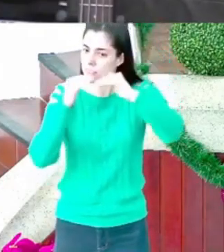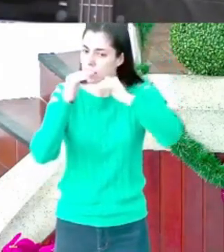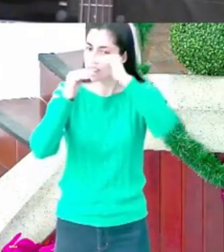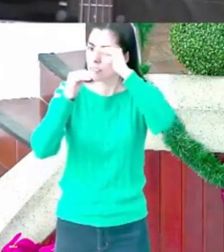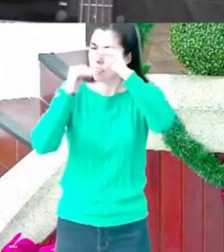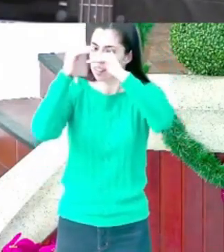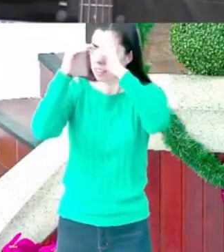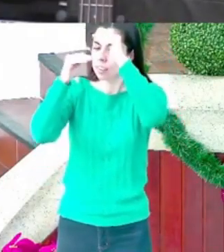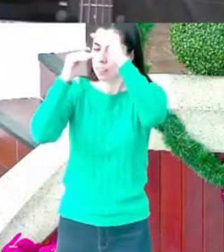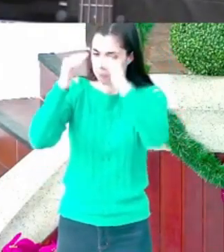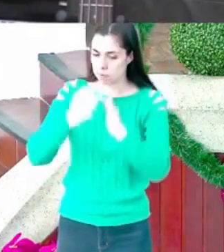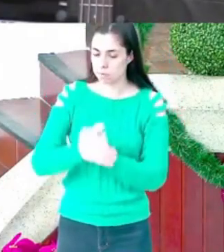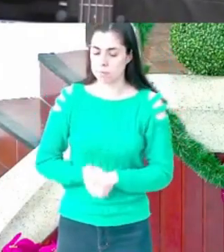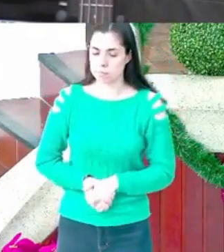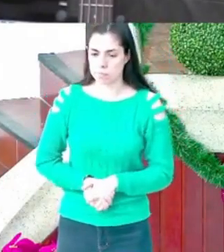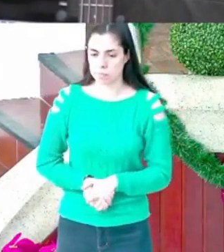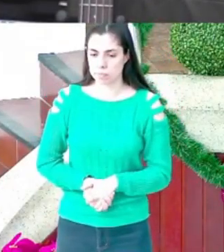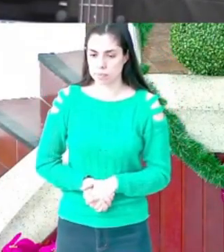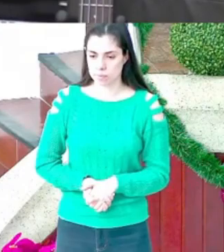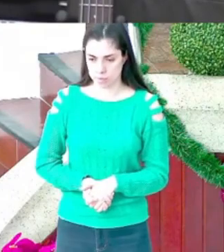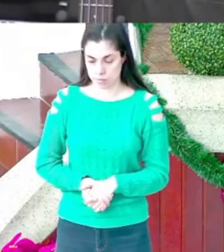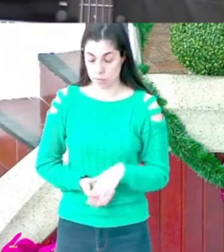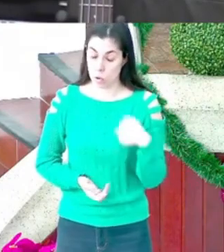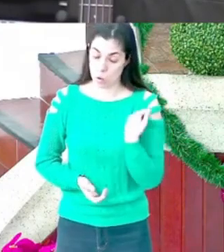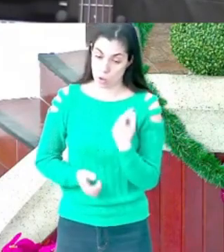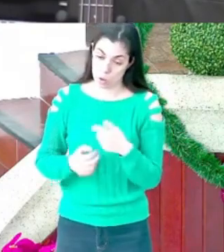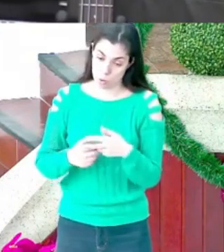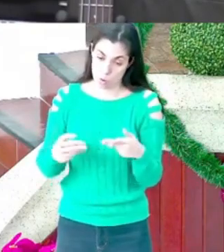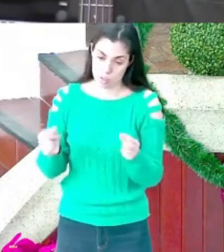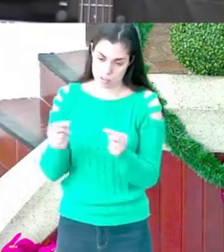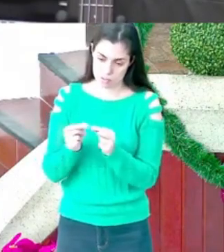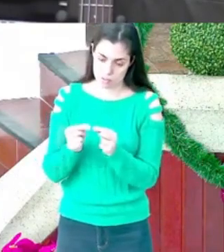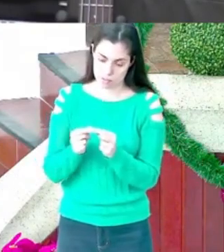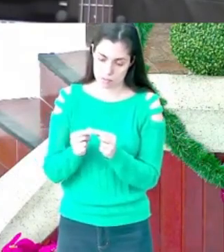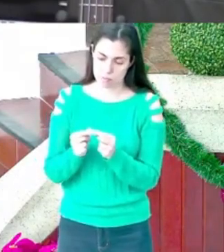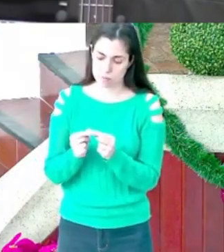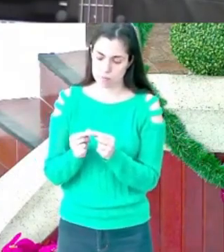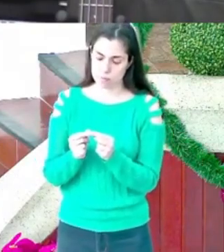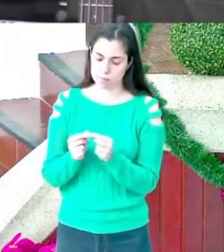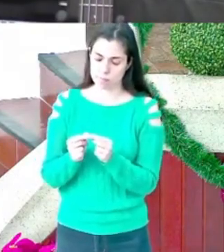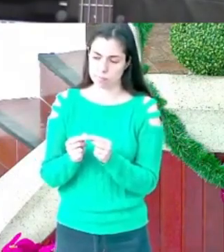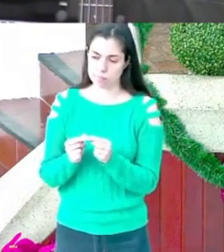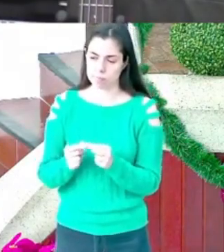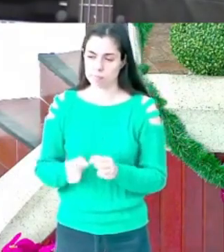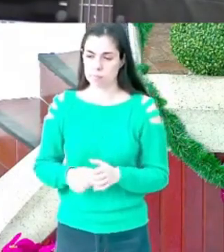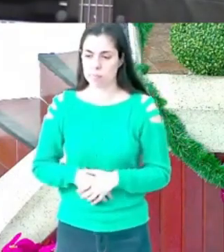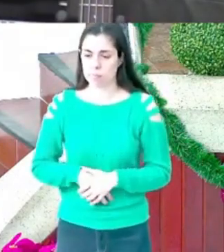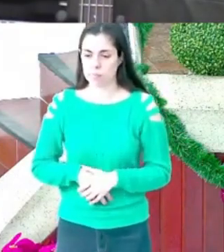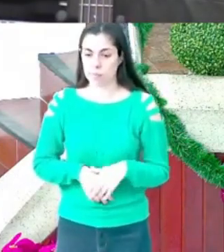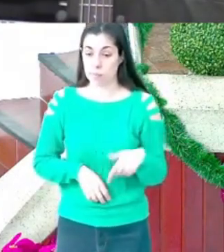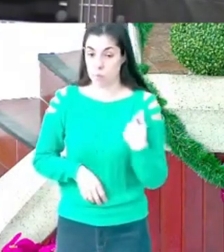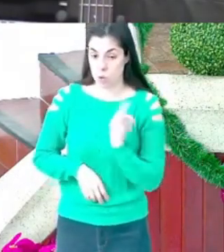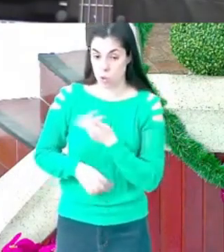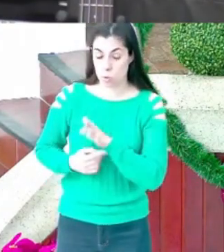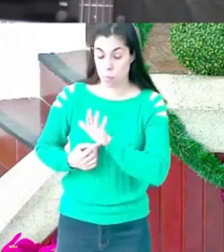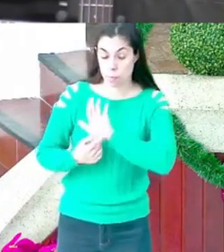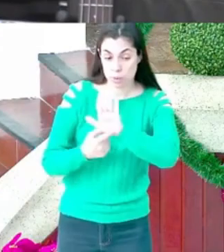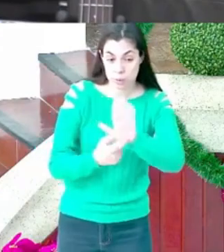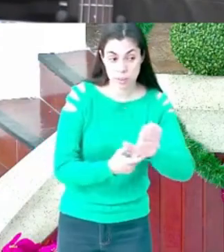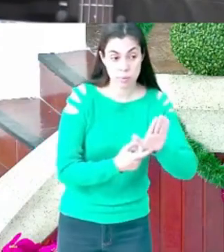nossas obras. Em nossas obras. Porque Ele vive em nós, manifestaremos por meio de nossas